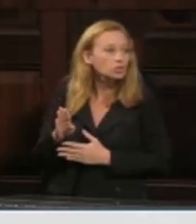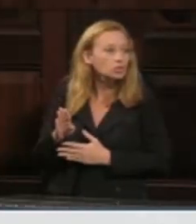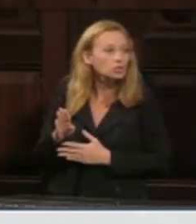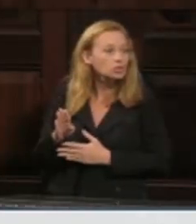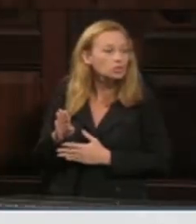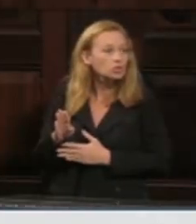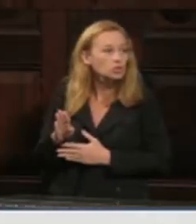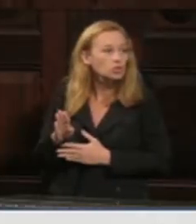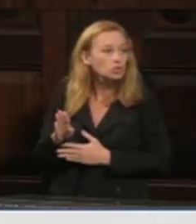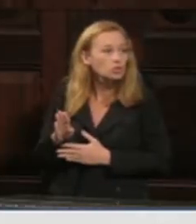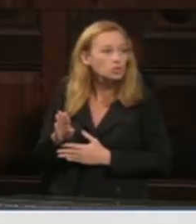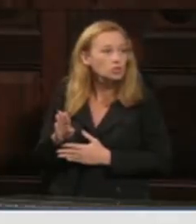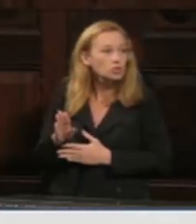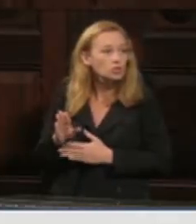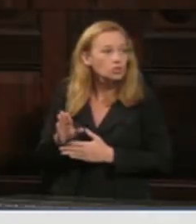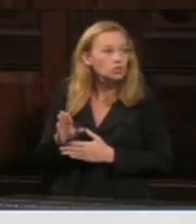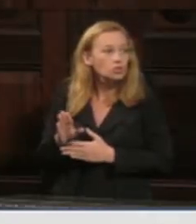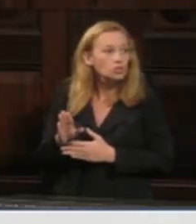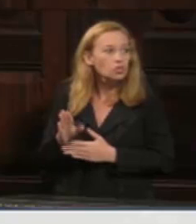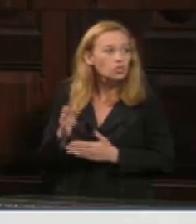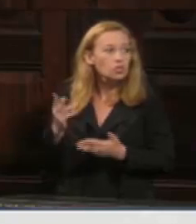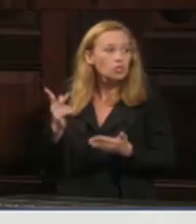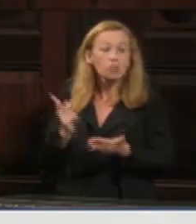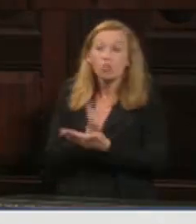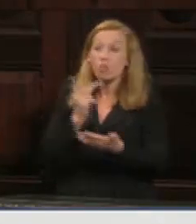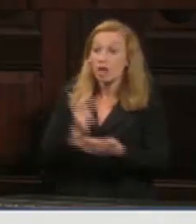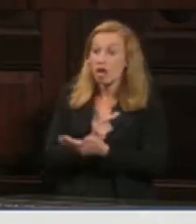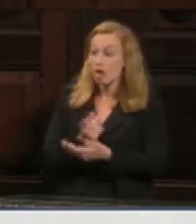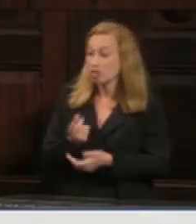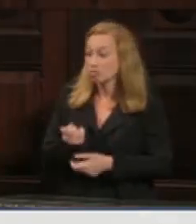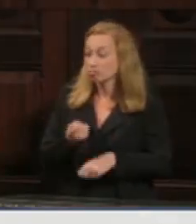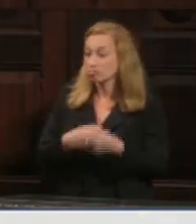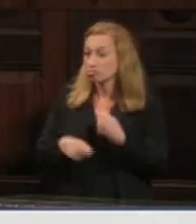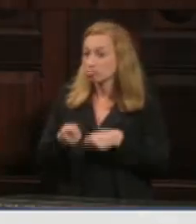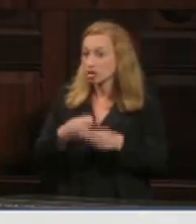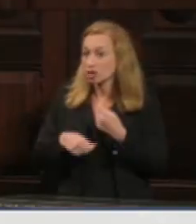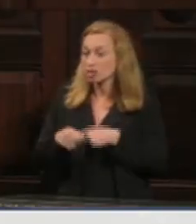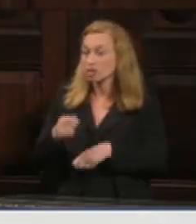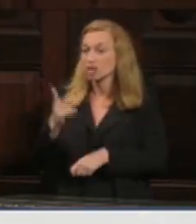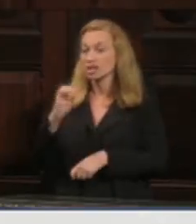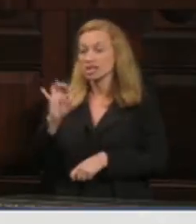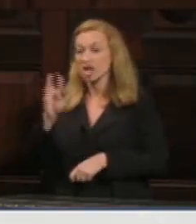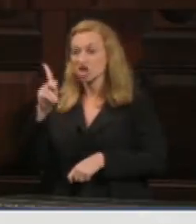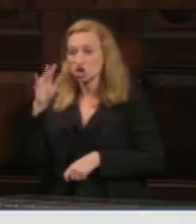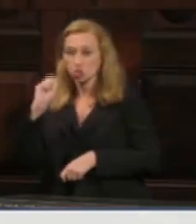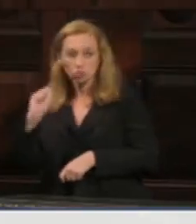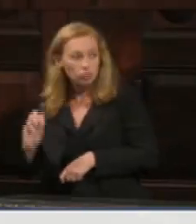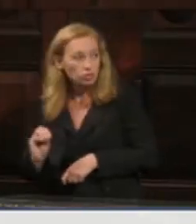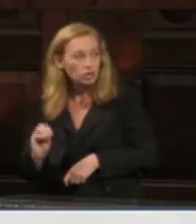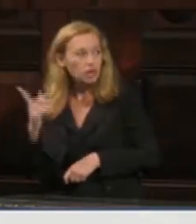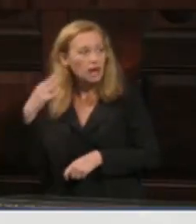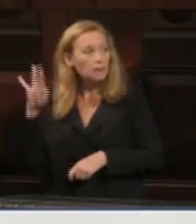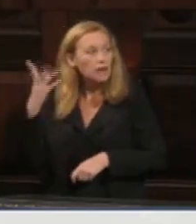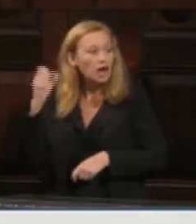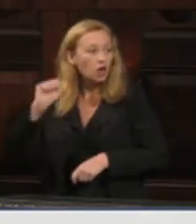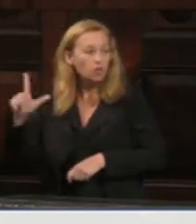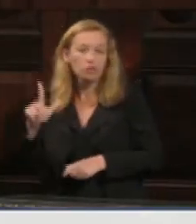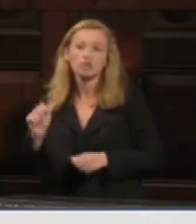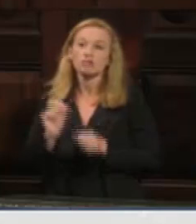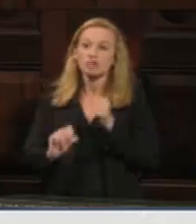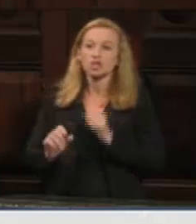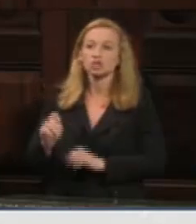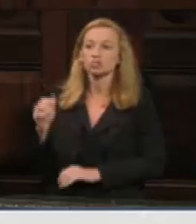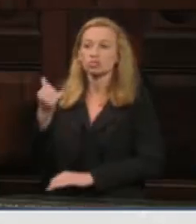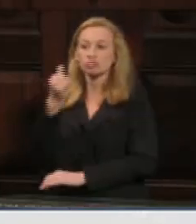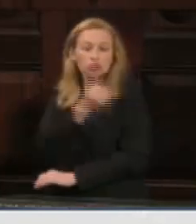estupro financeiro que o senhor Sérgio Cabral fez com o Estado do Rio de Janeiro. Então, agora a gente tem uma grande chance. Eu acredito